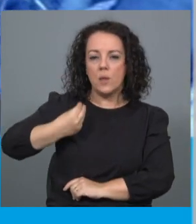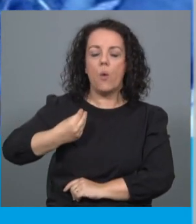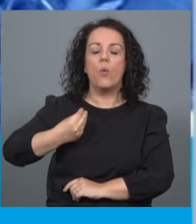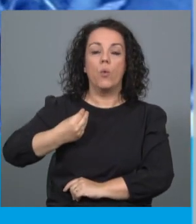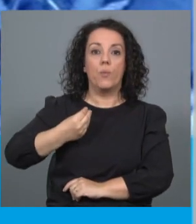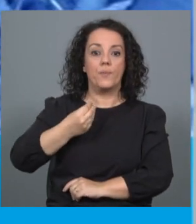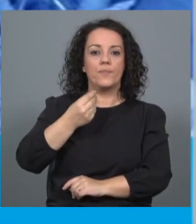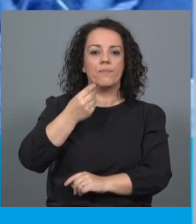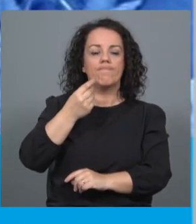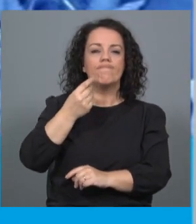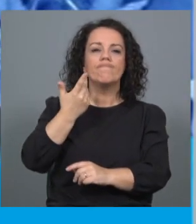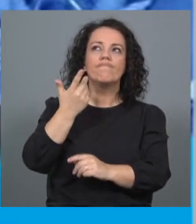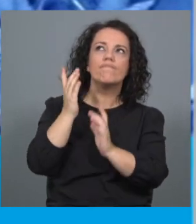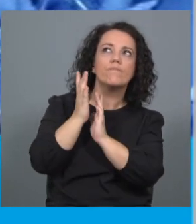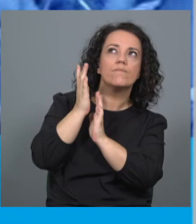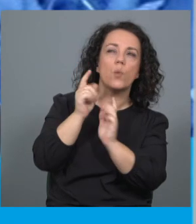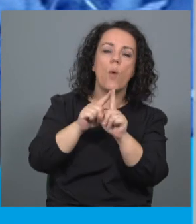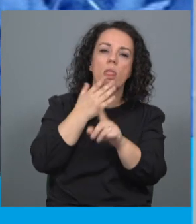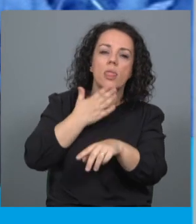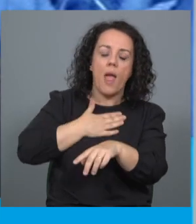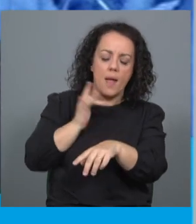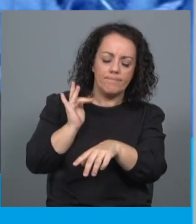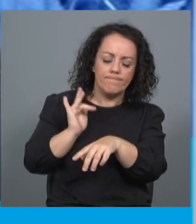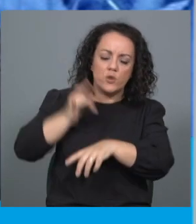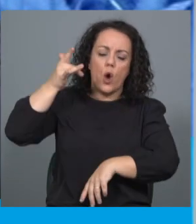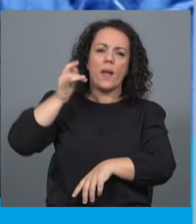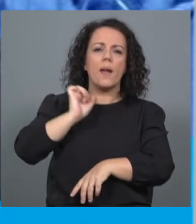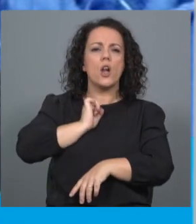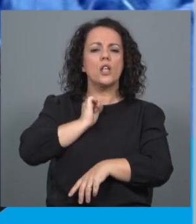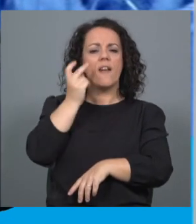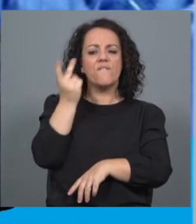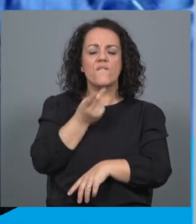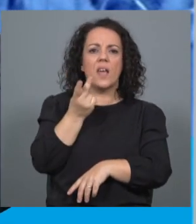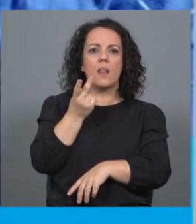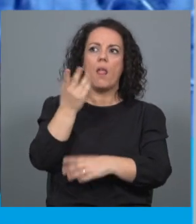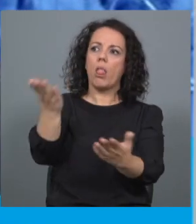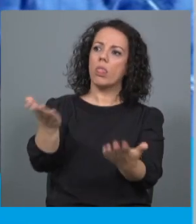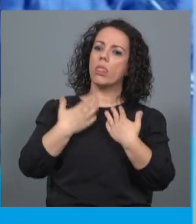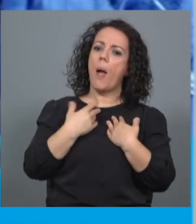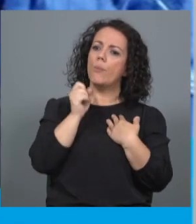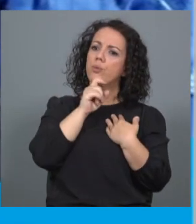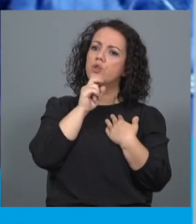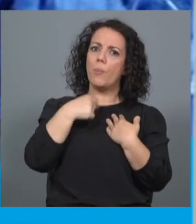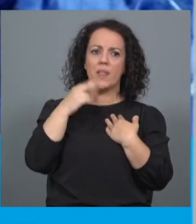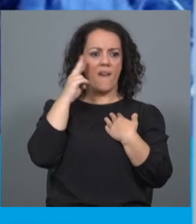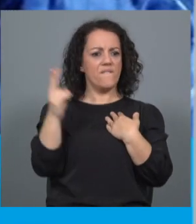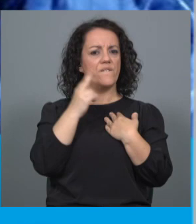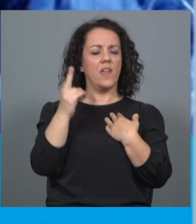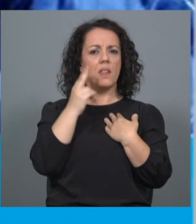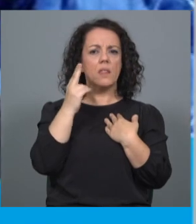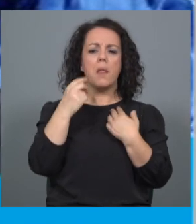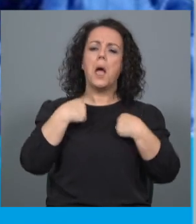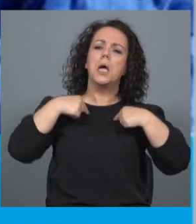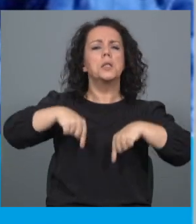de Jesus toca a nossa vida. É uma interpelação a este dom, a dom que nos é concedido, para o pormos ao serviço do